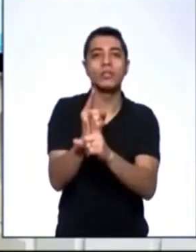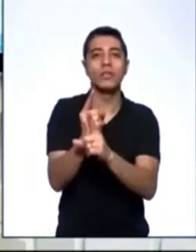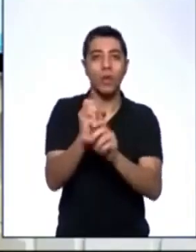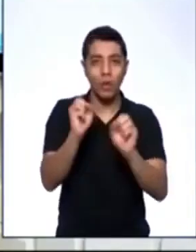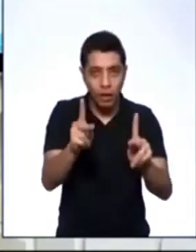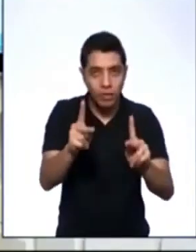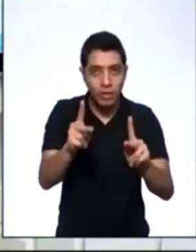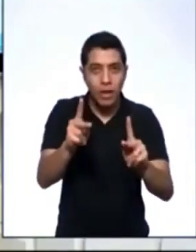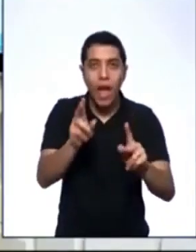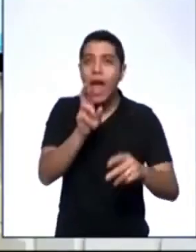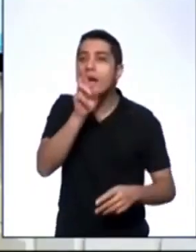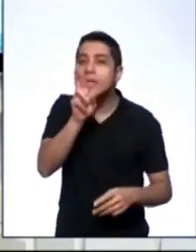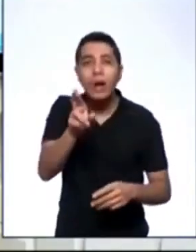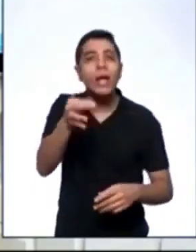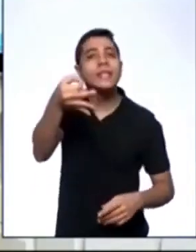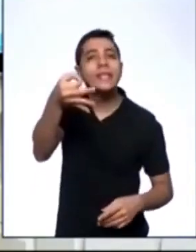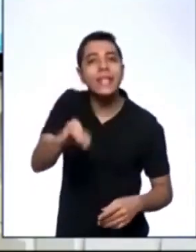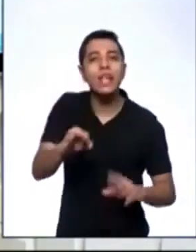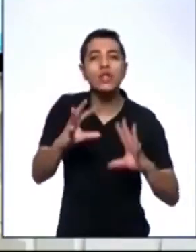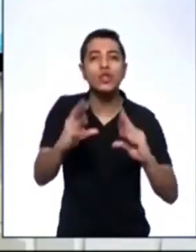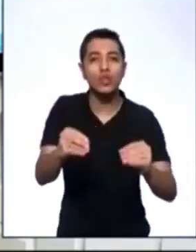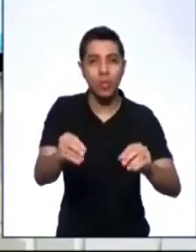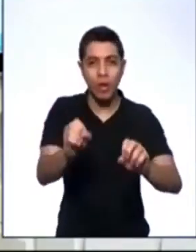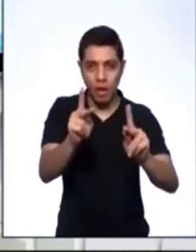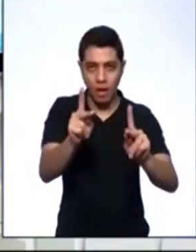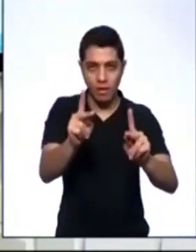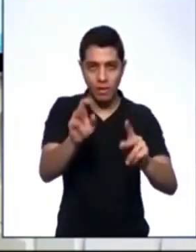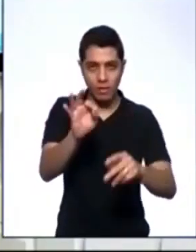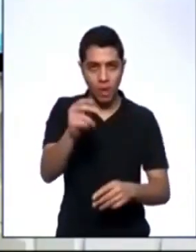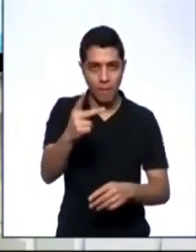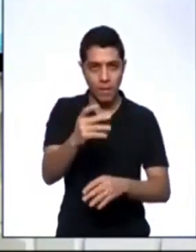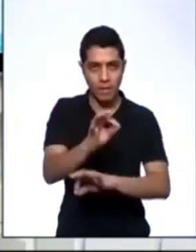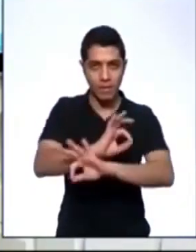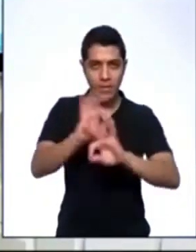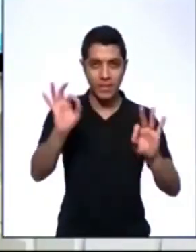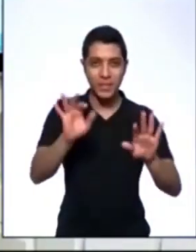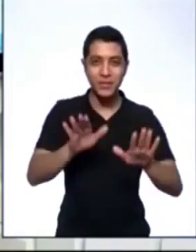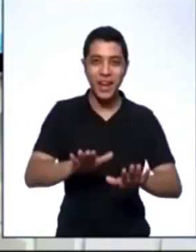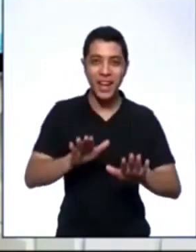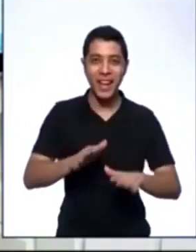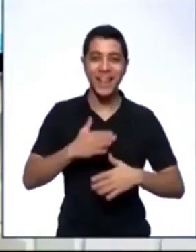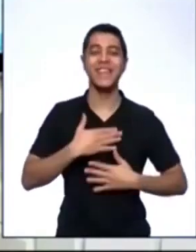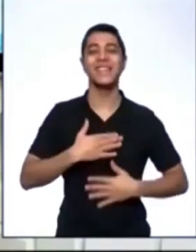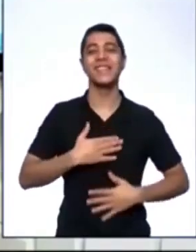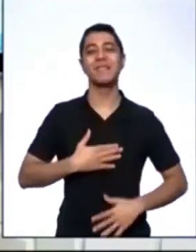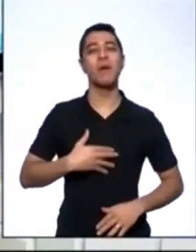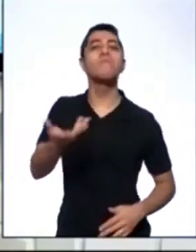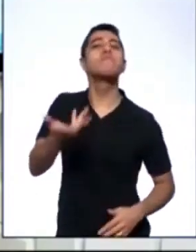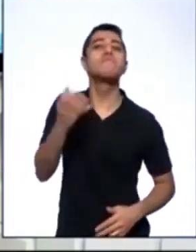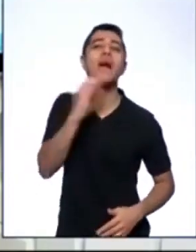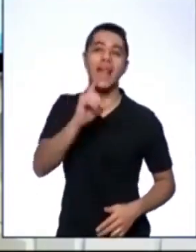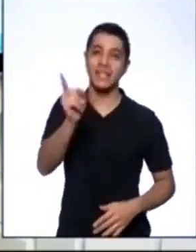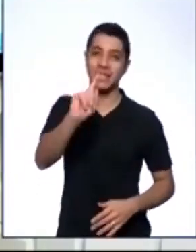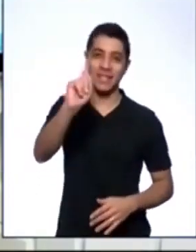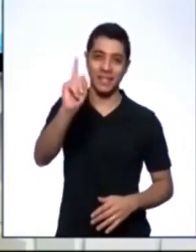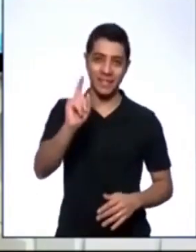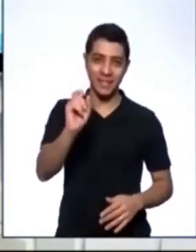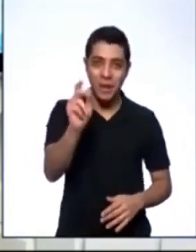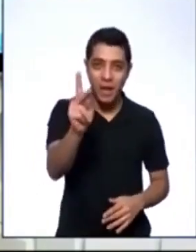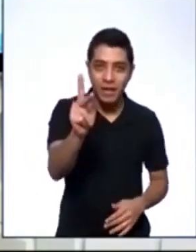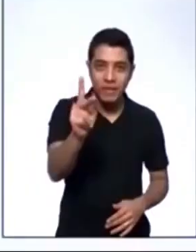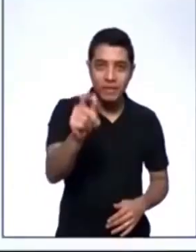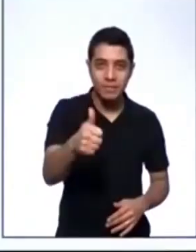e me lembram top devagar Com calma não temos pressa que que é que aqui ó Então